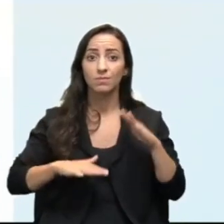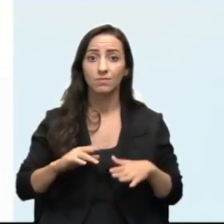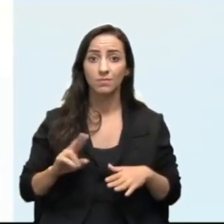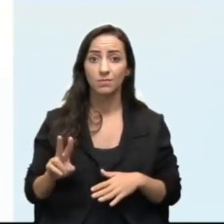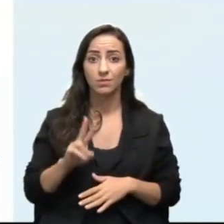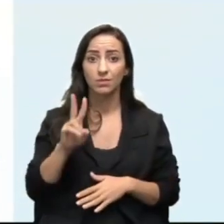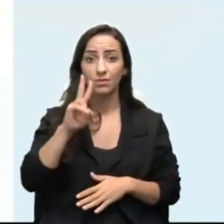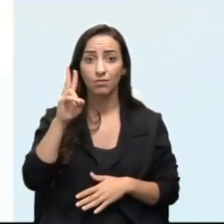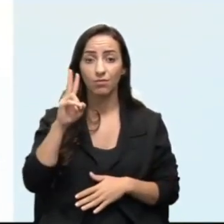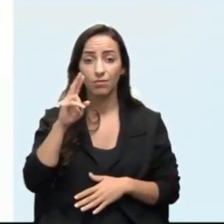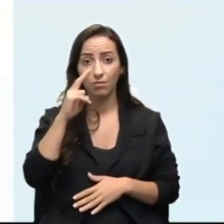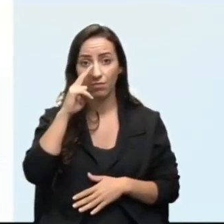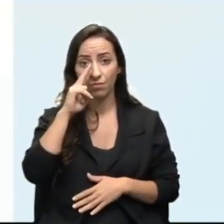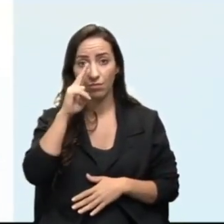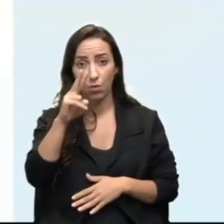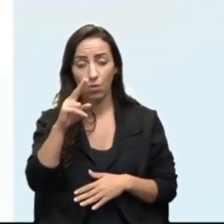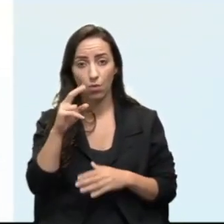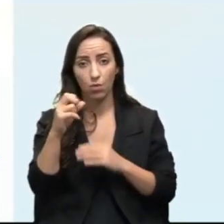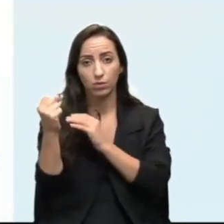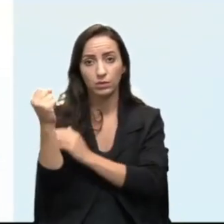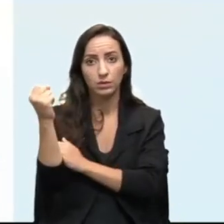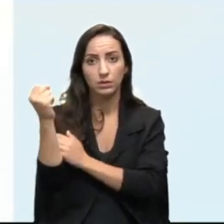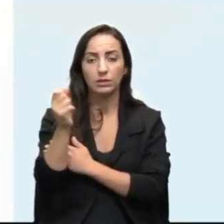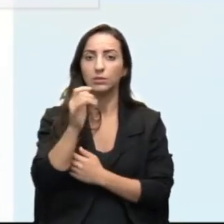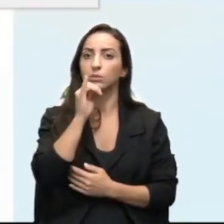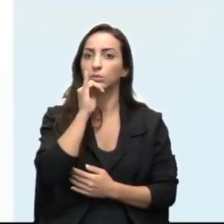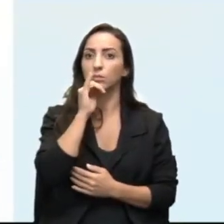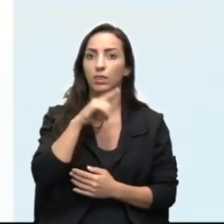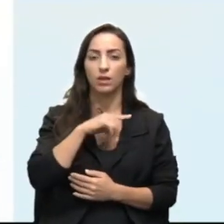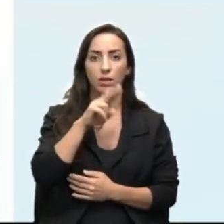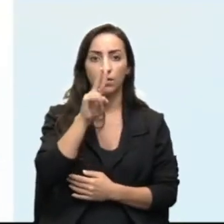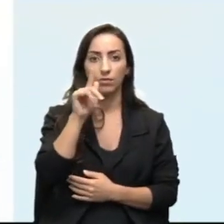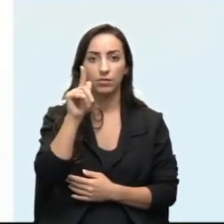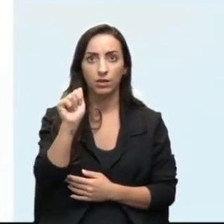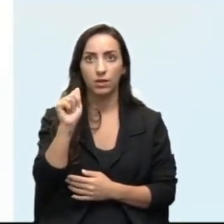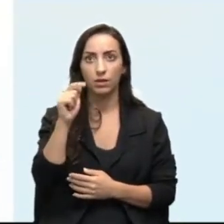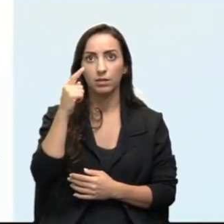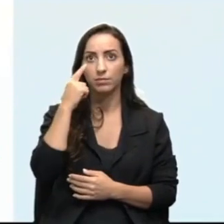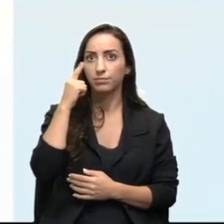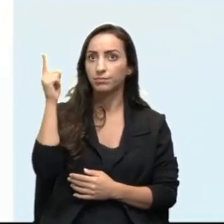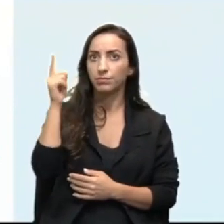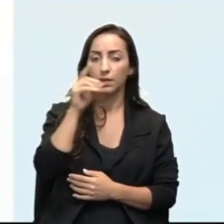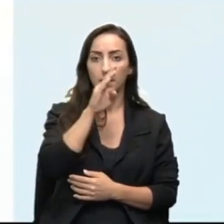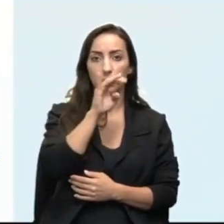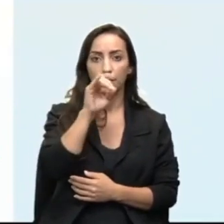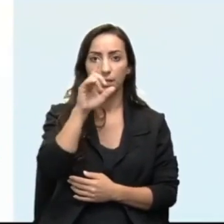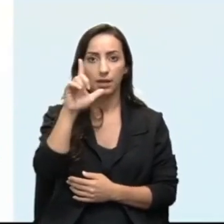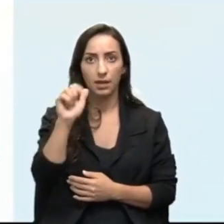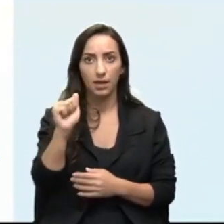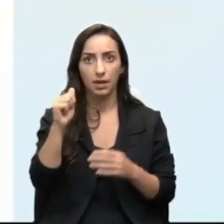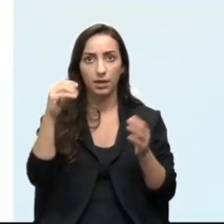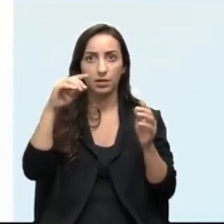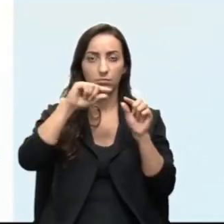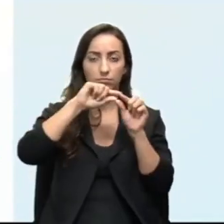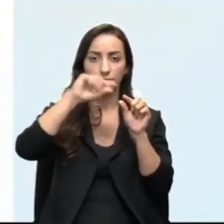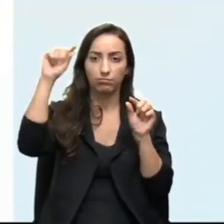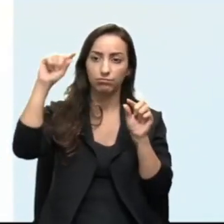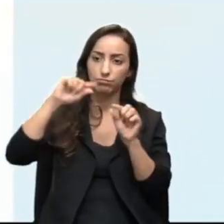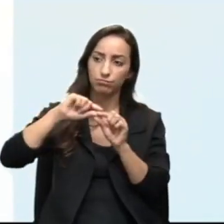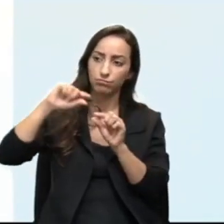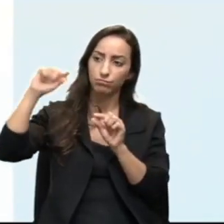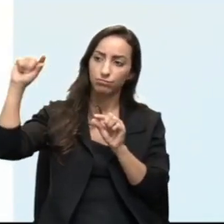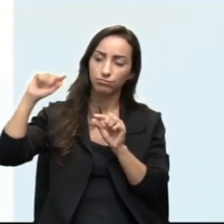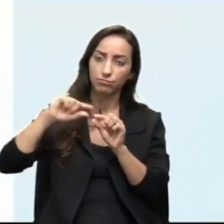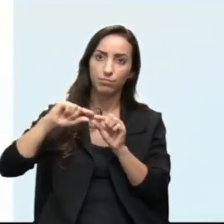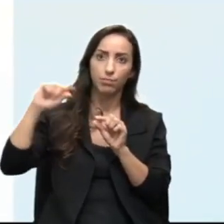força cortante. Então, nós temos aqui a nossa viga, nós temos a biela comprimida, atuando aqui